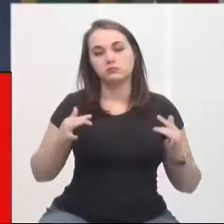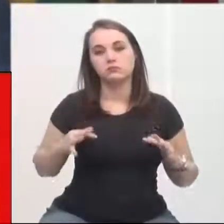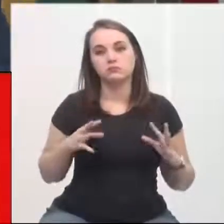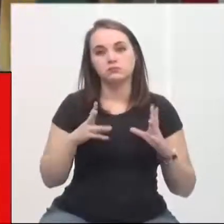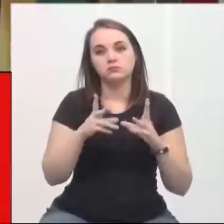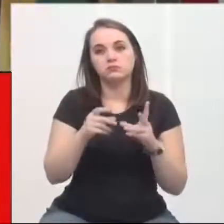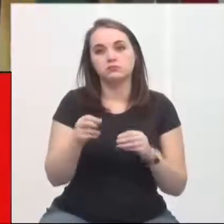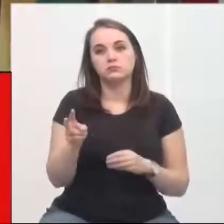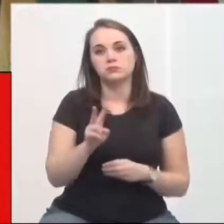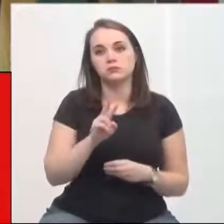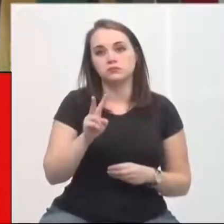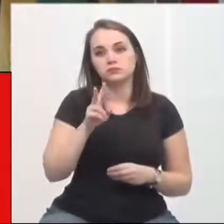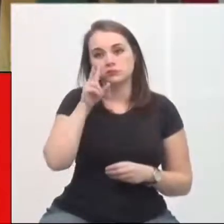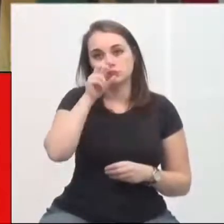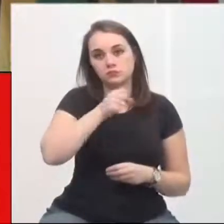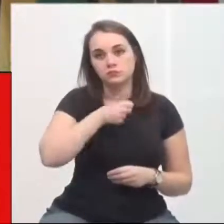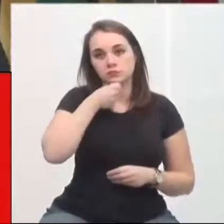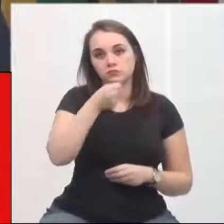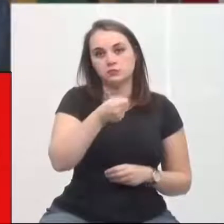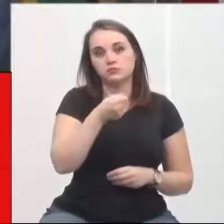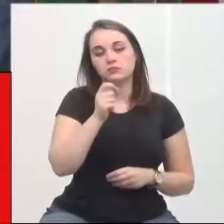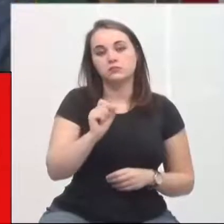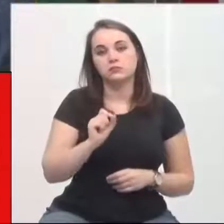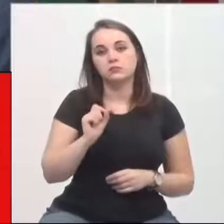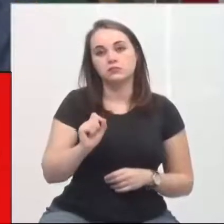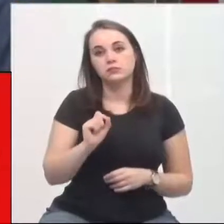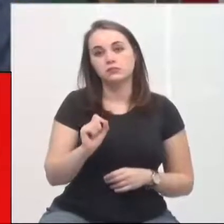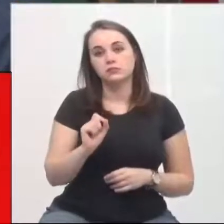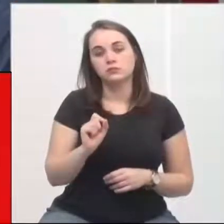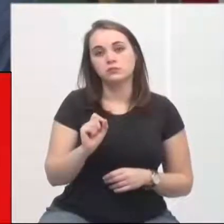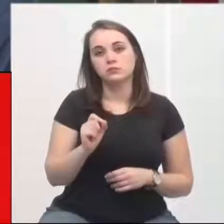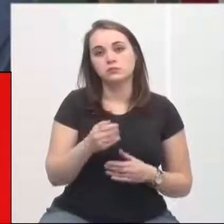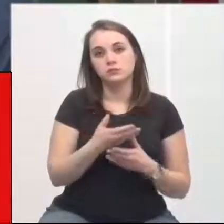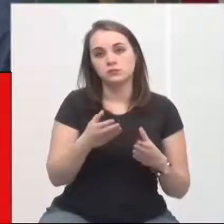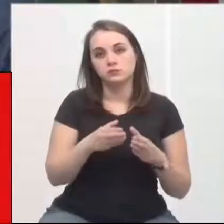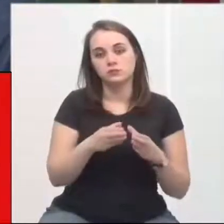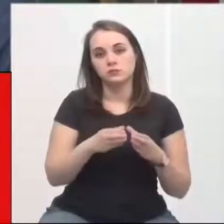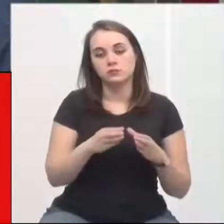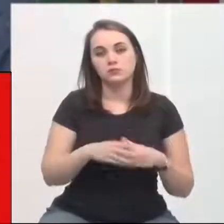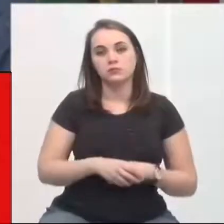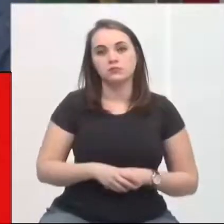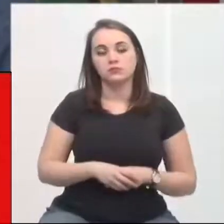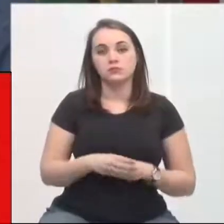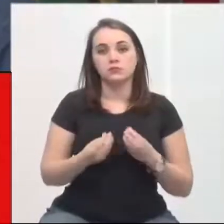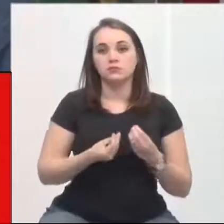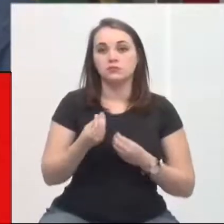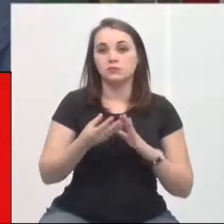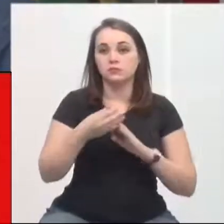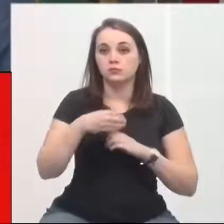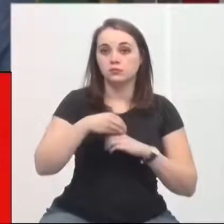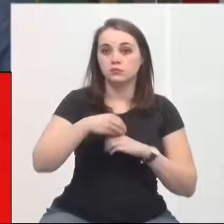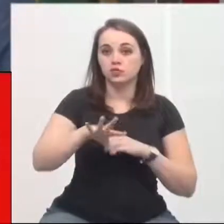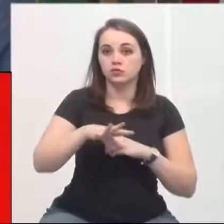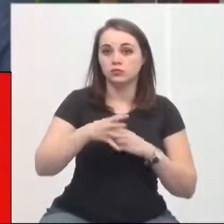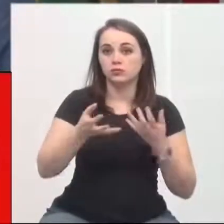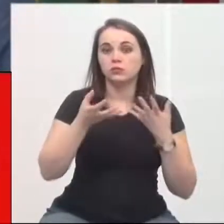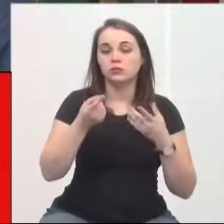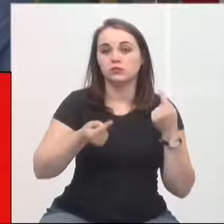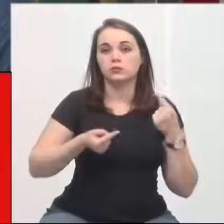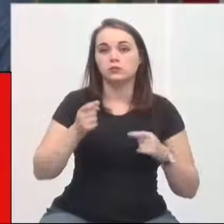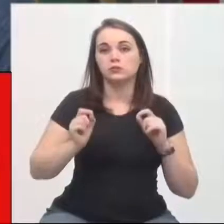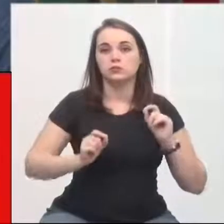no sentido de reforçar essa equipe. Como sugestão, eu gostaria de